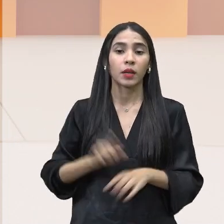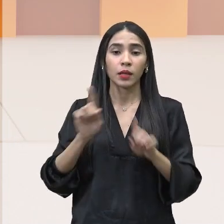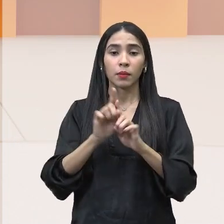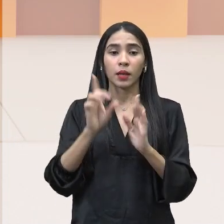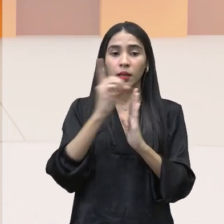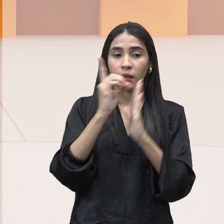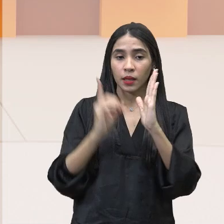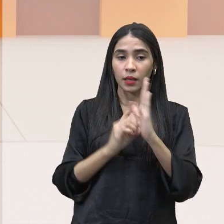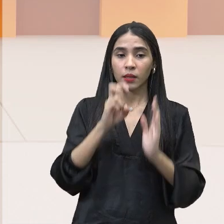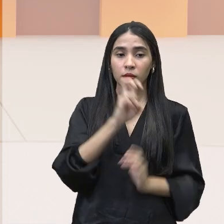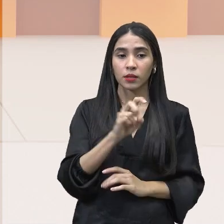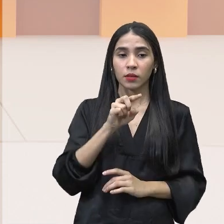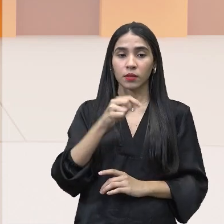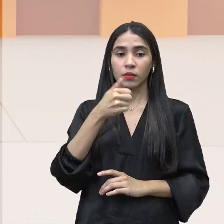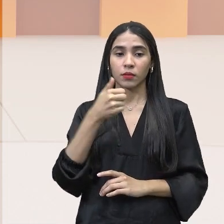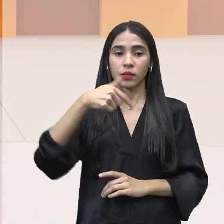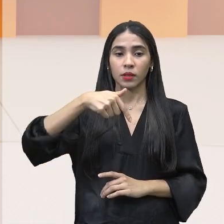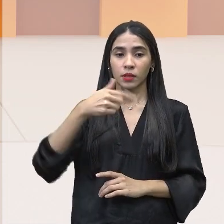decreto